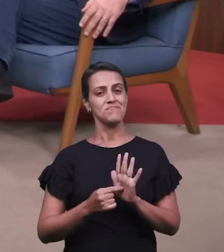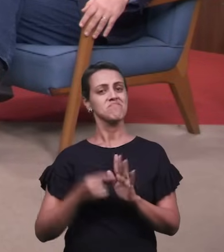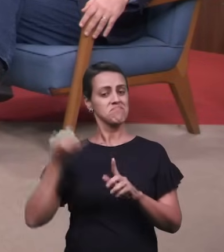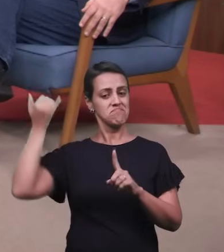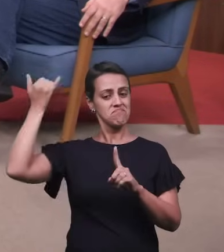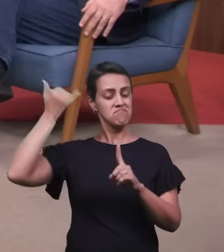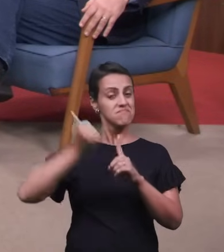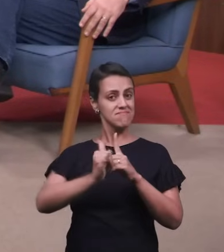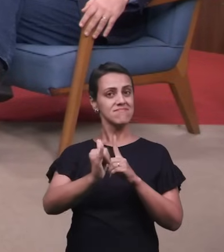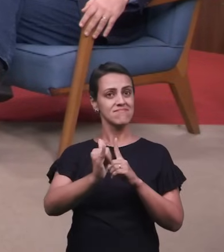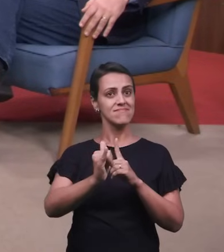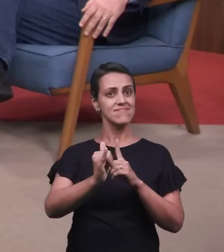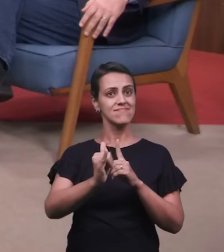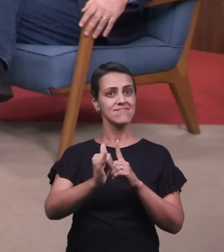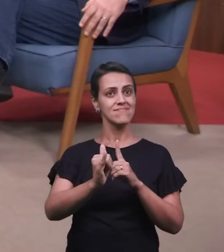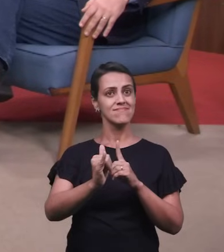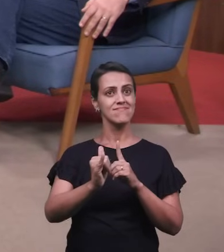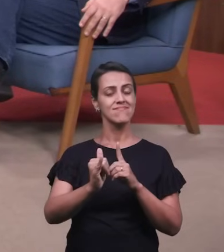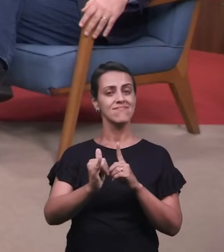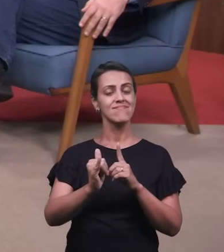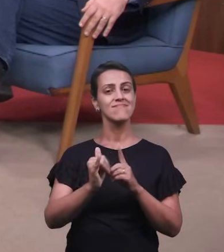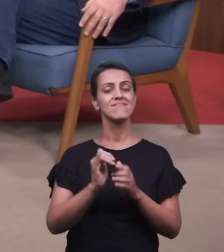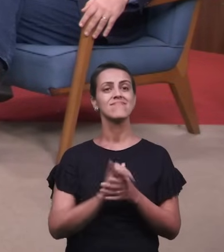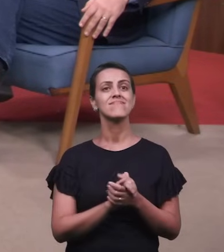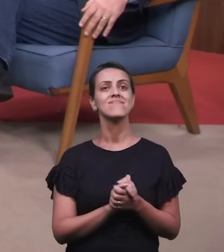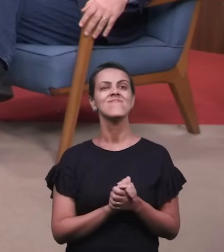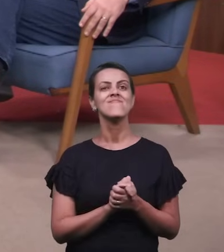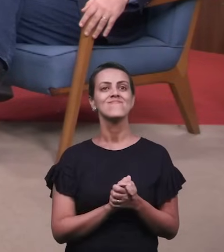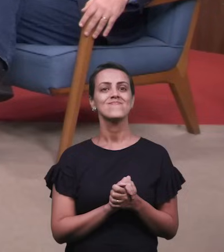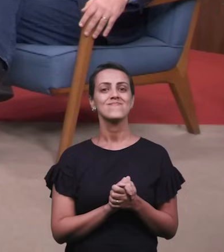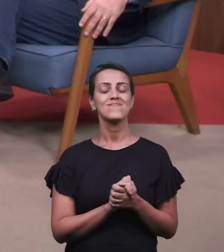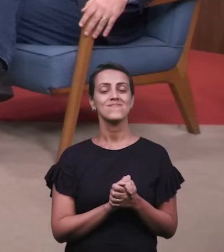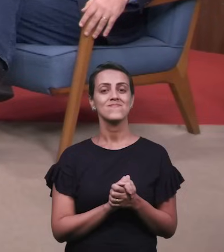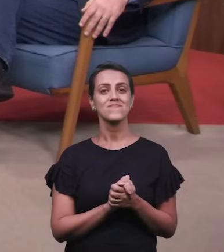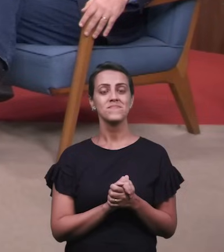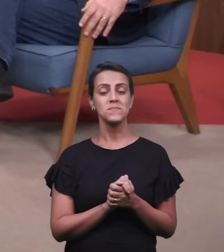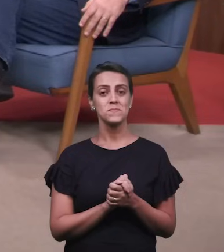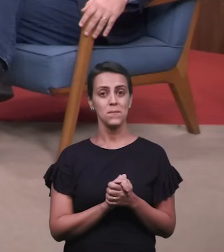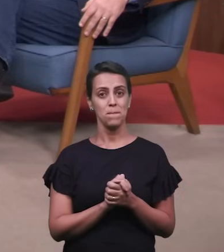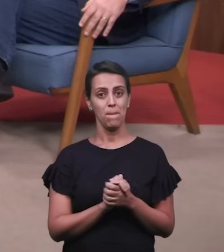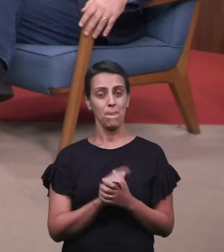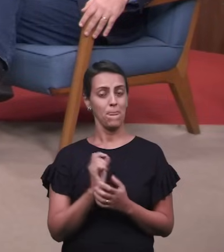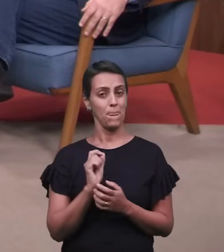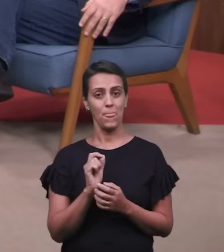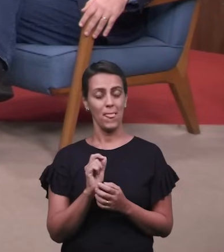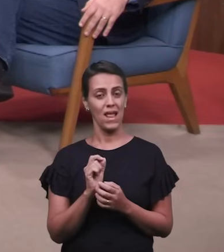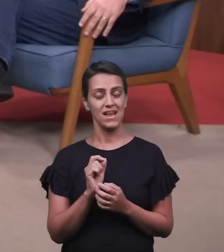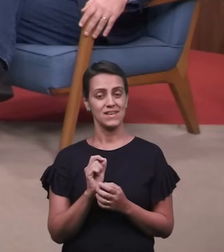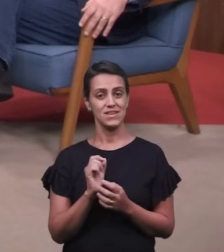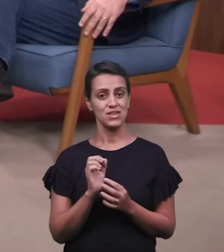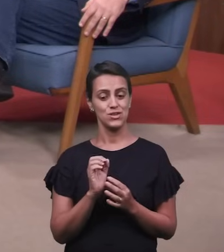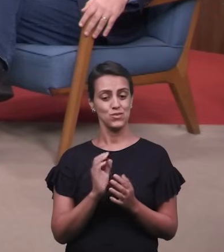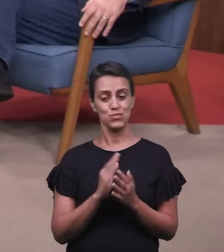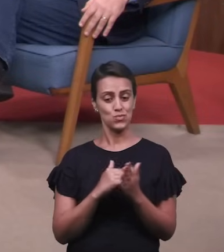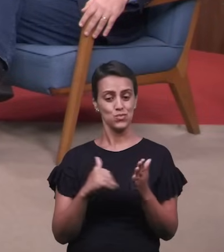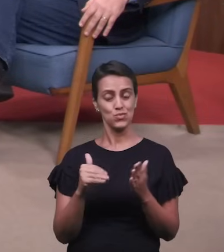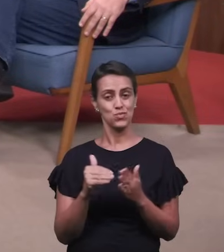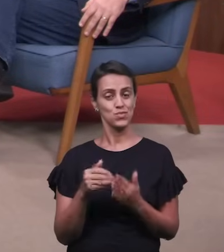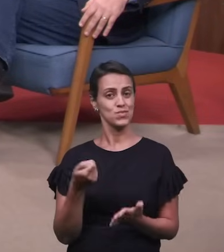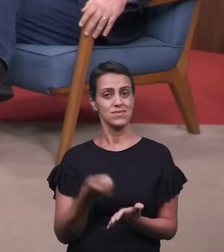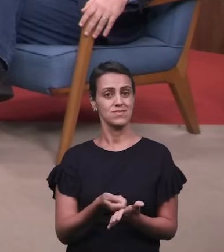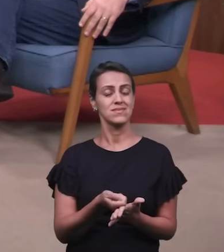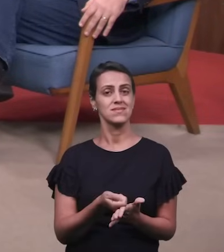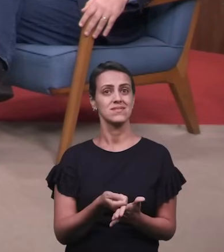profética é a ordem que estabelece todas as coisas, porque